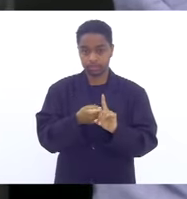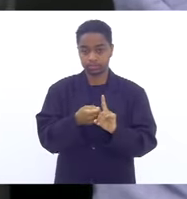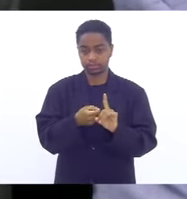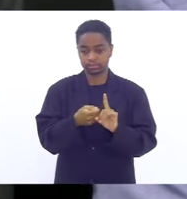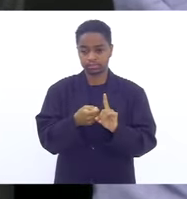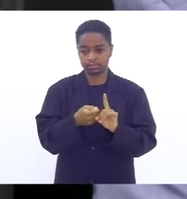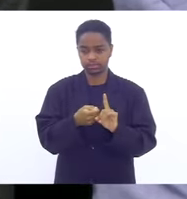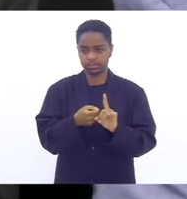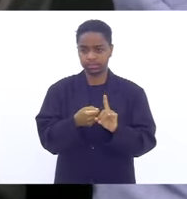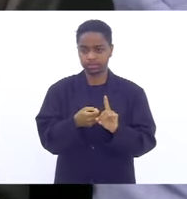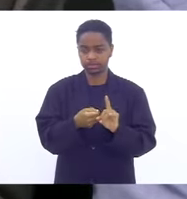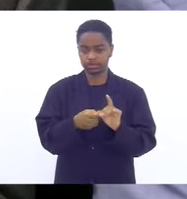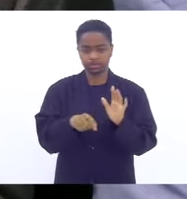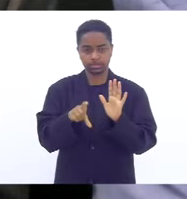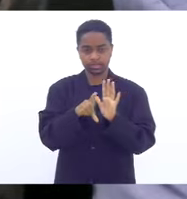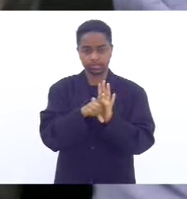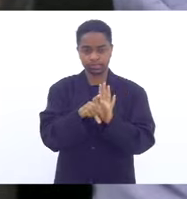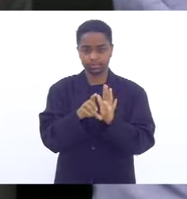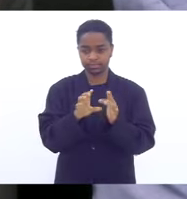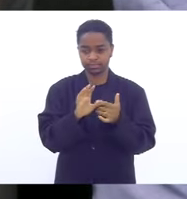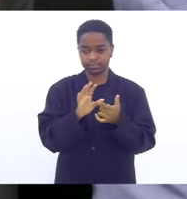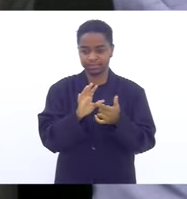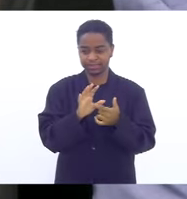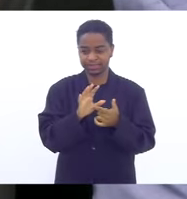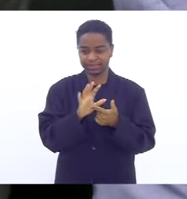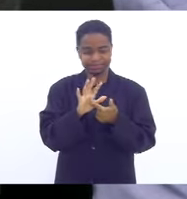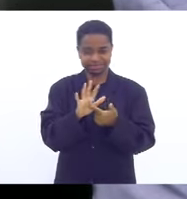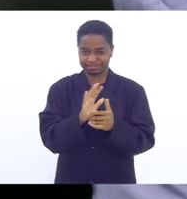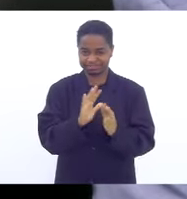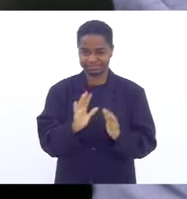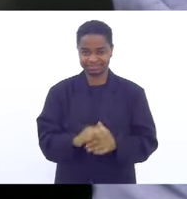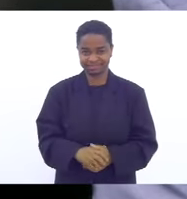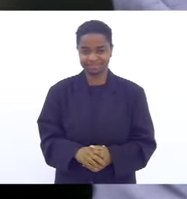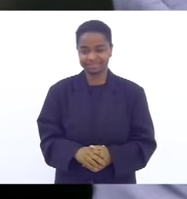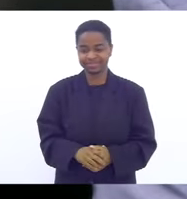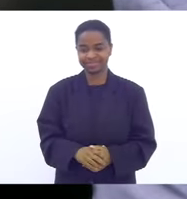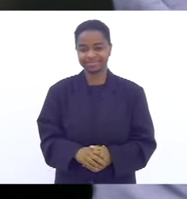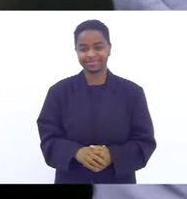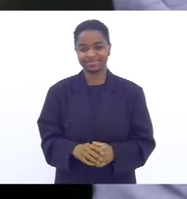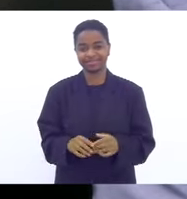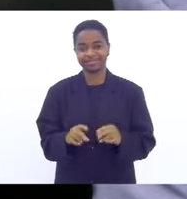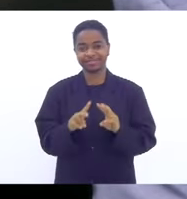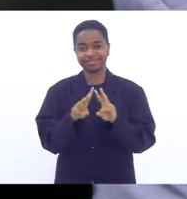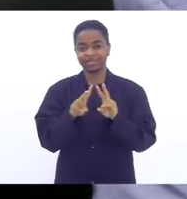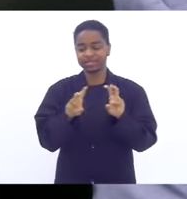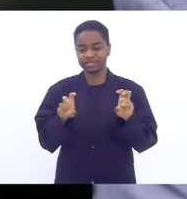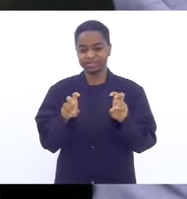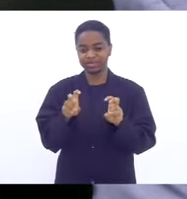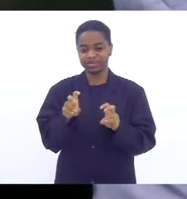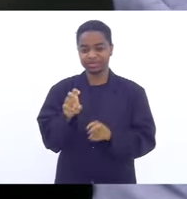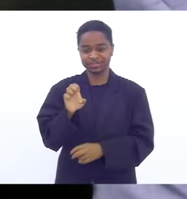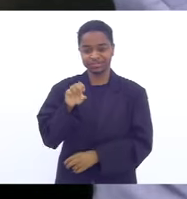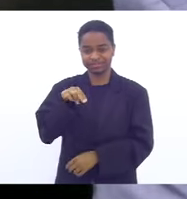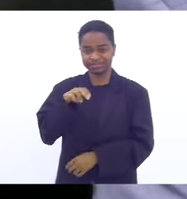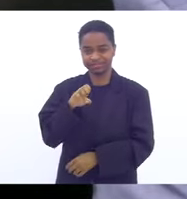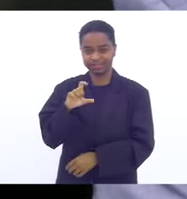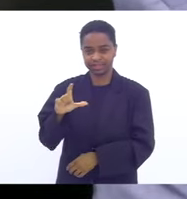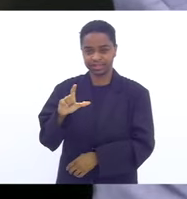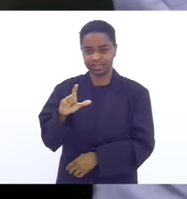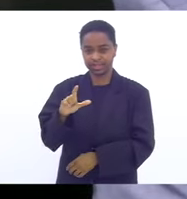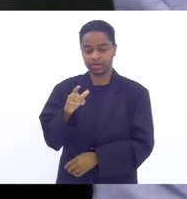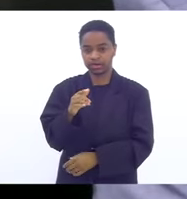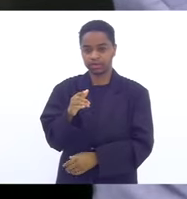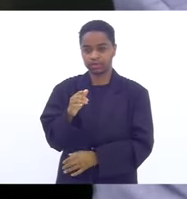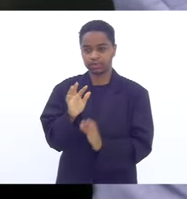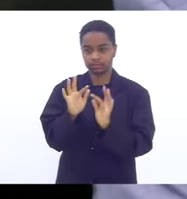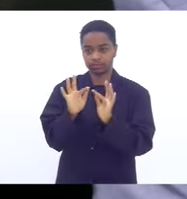4, estabelece para a manifestação, para o caso da empresa Enel, vai se dar dia 9 de